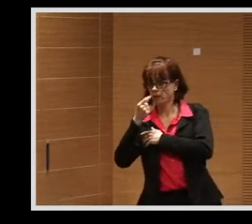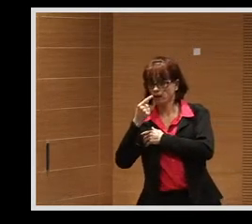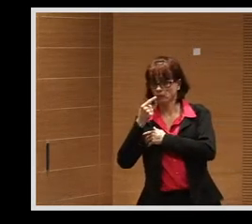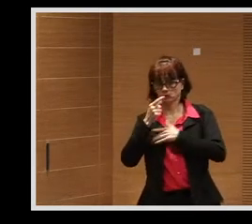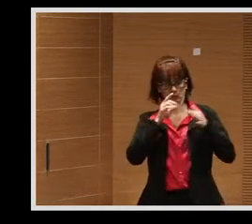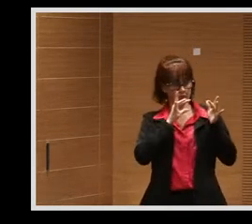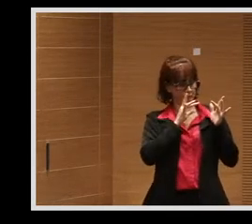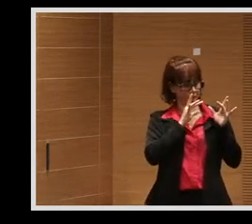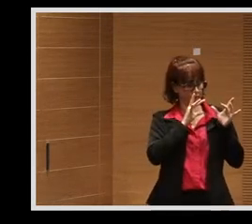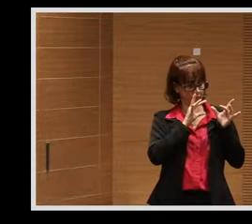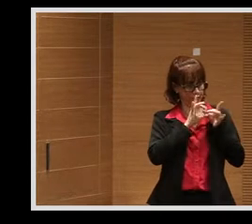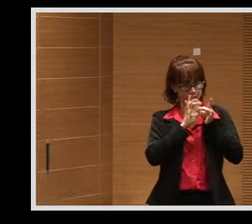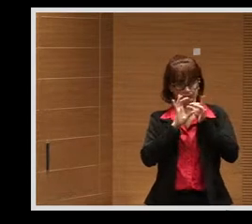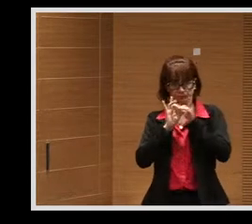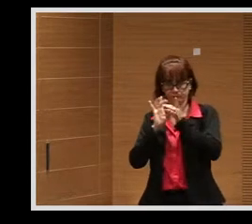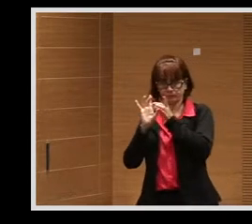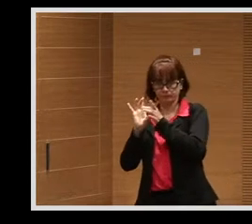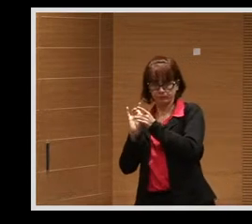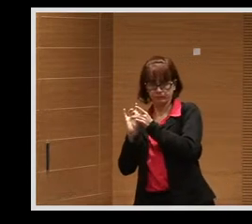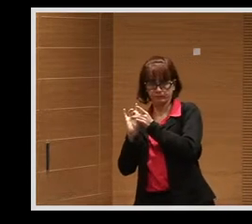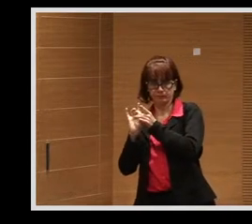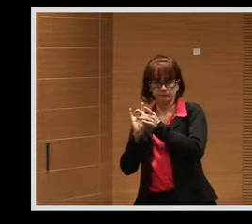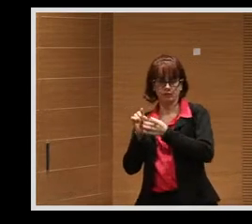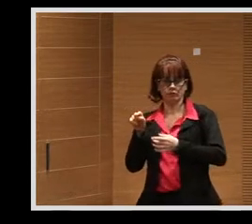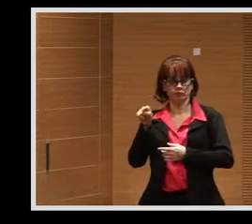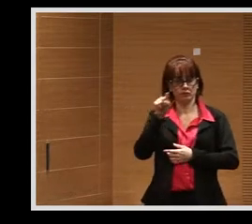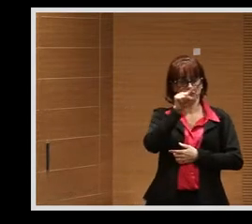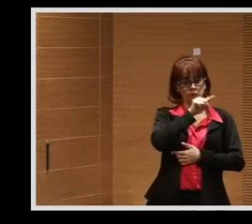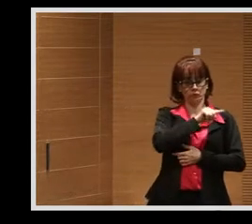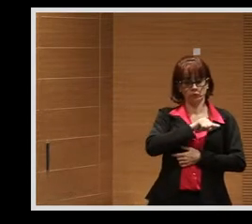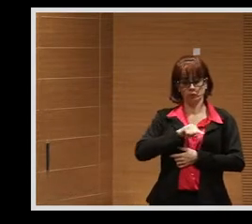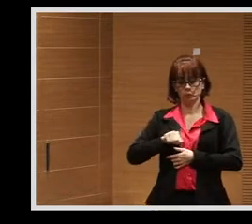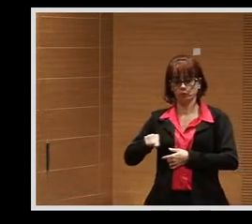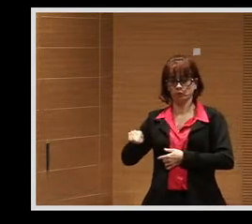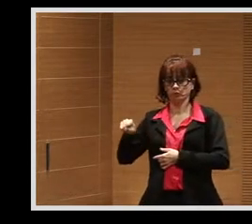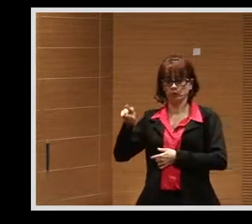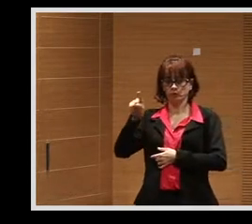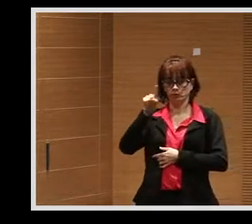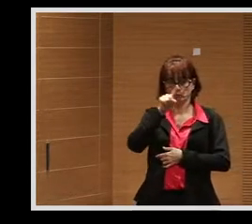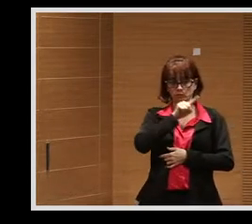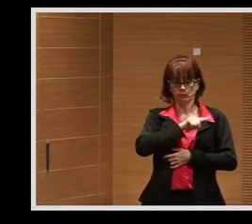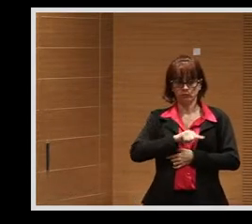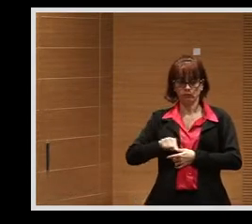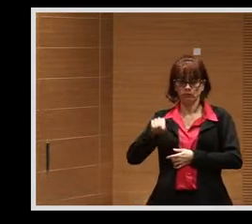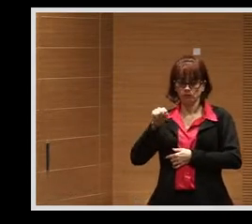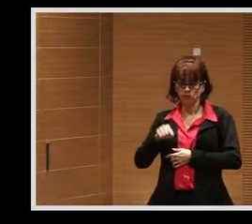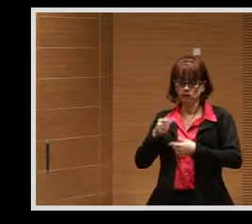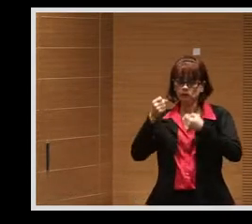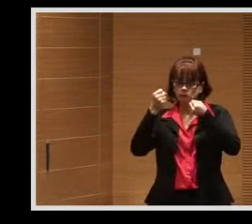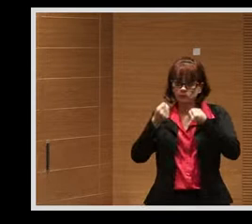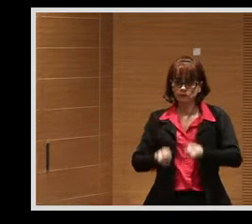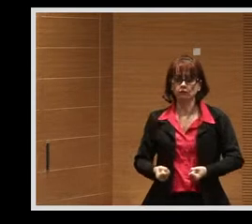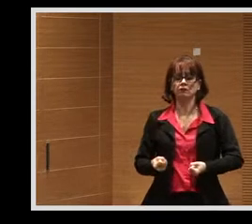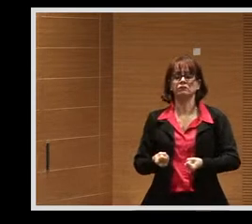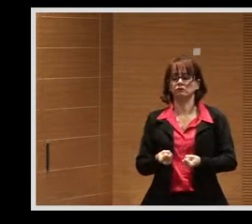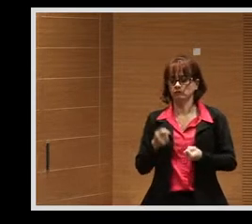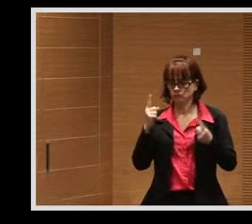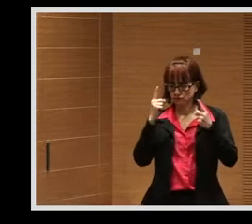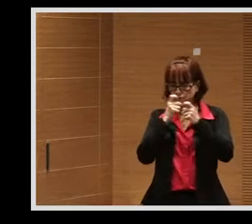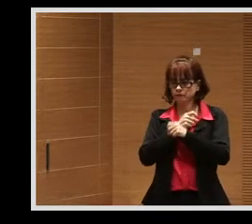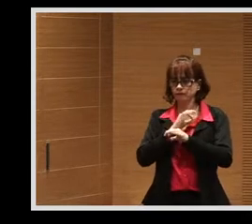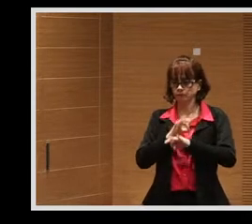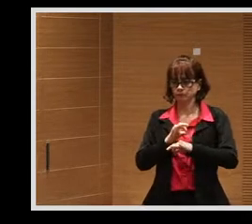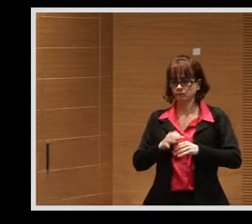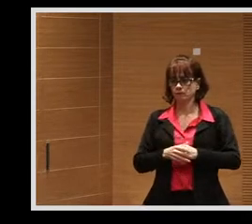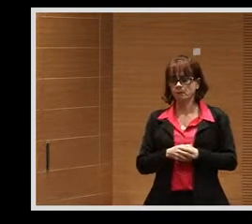no circuito. Então, esse circuito tem sido bem pesado. A pressão nele, fazer resistência para ele na ponta, tem sido difícil.